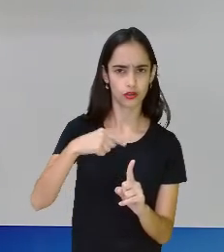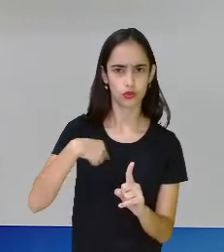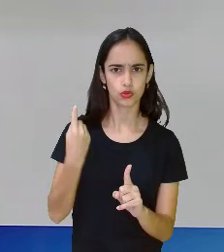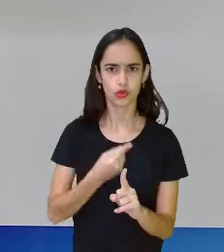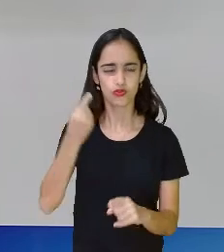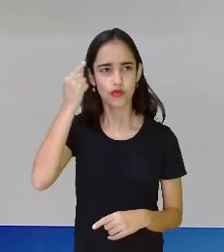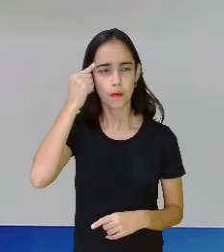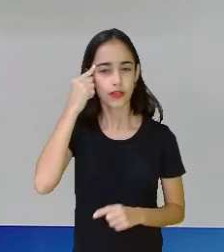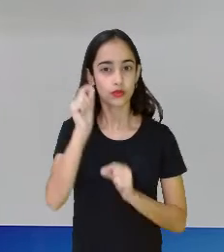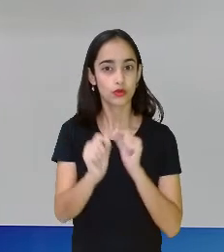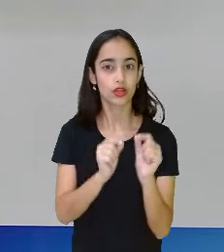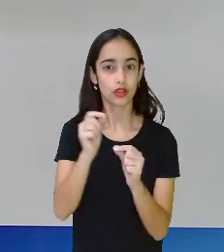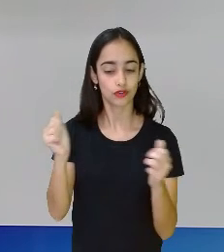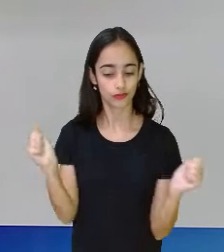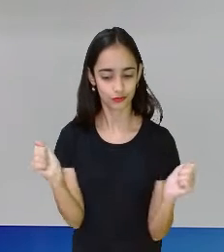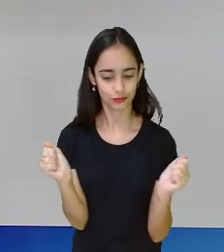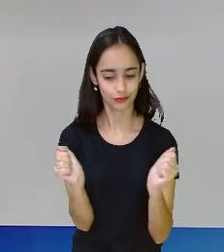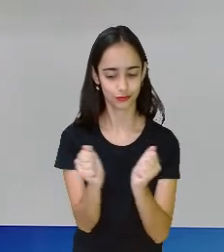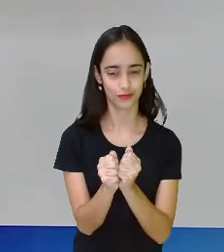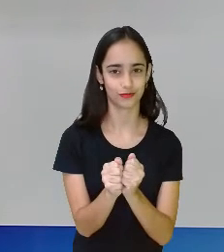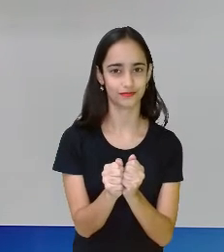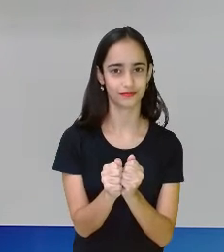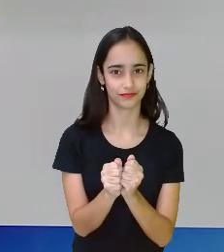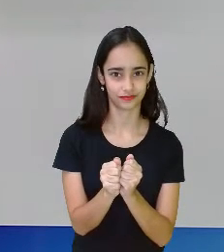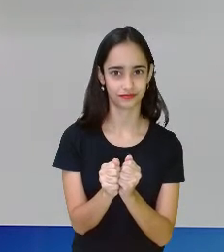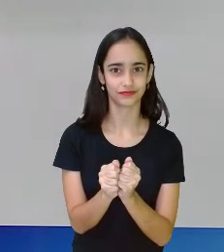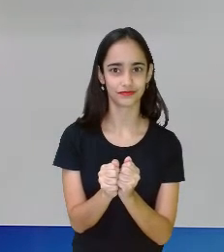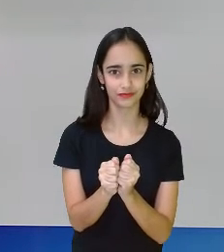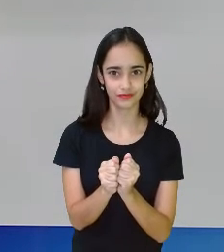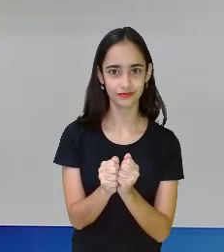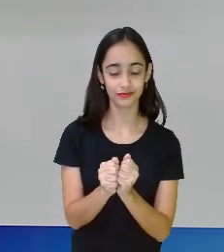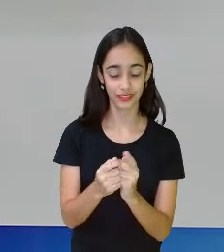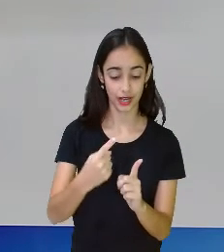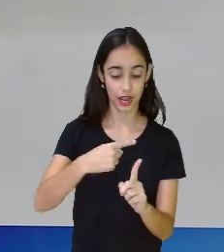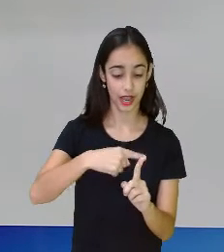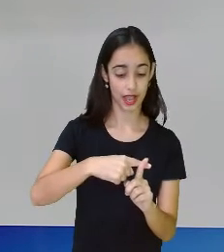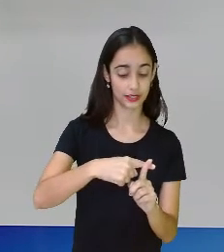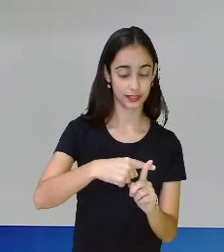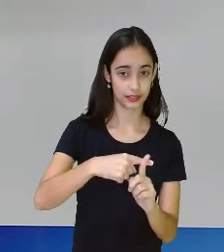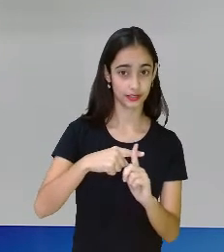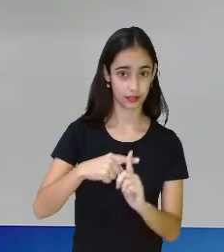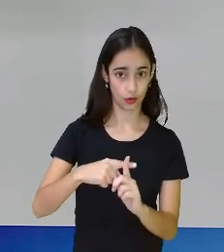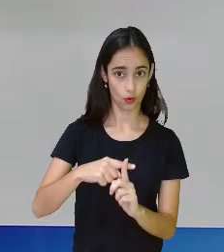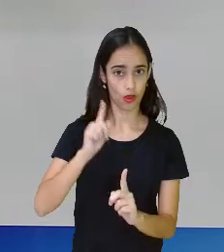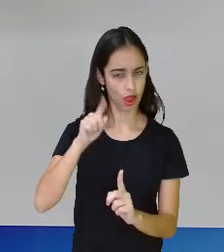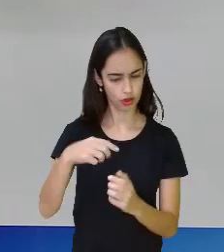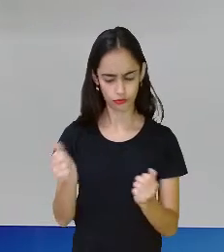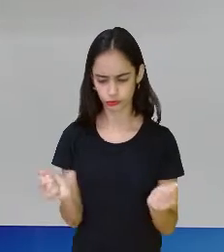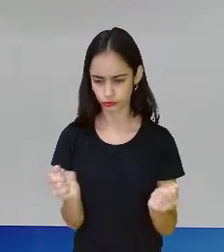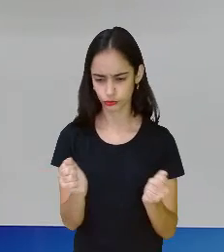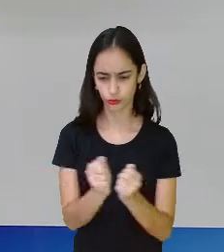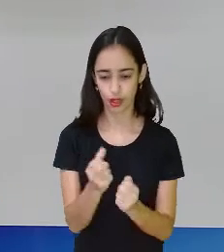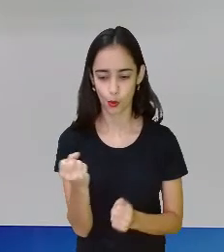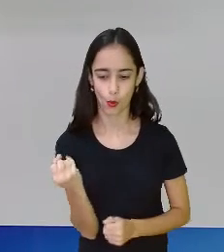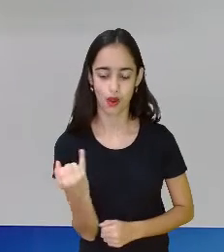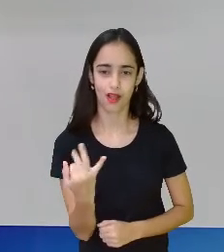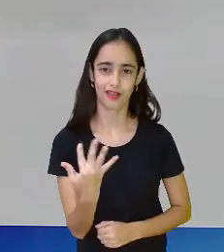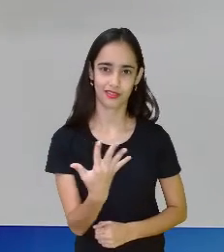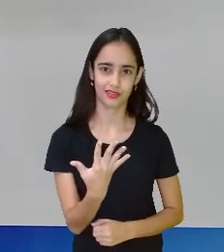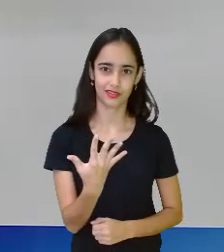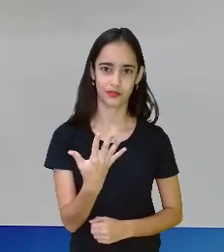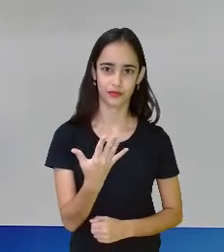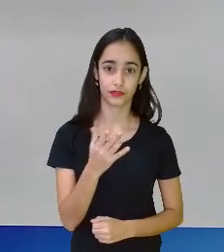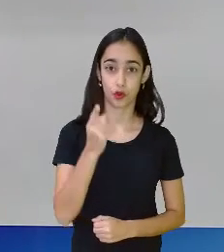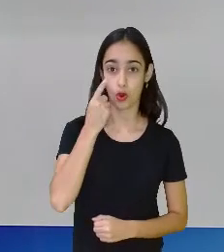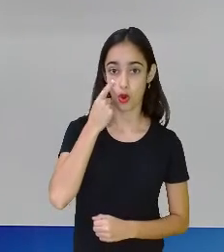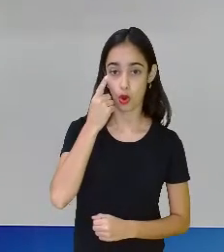na palavra adição, a gente vem para juntar quantidades. E aqui eu tenho um exemplo claro,